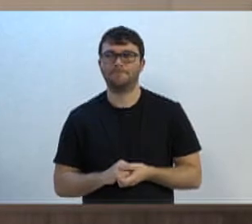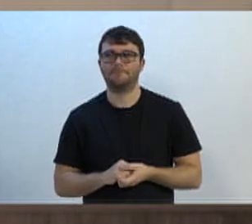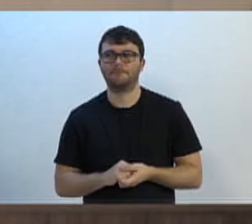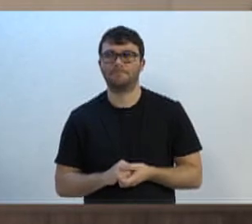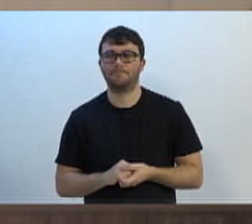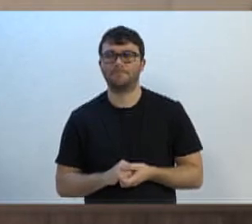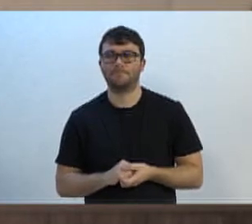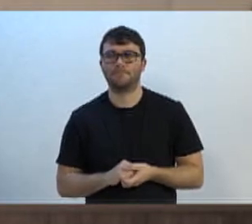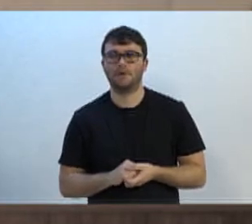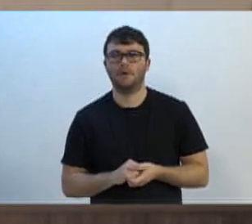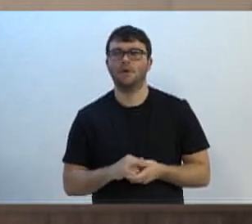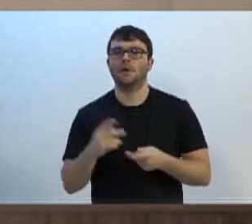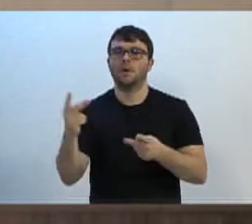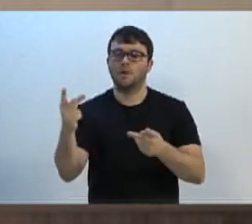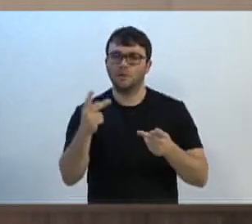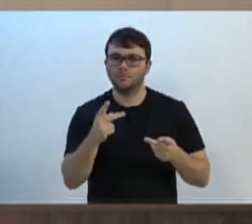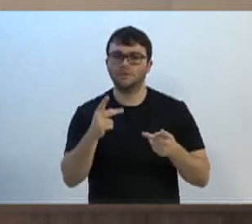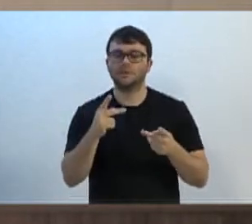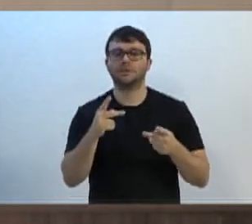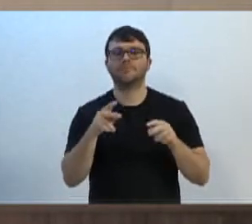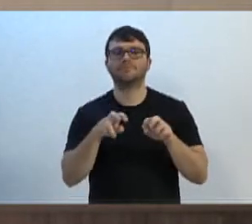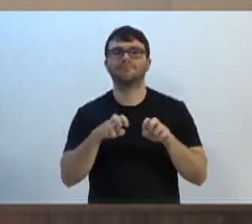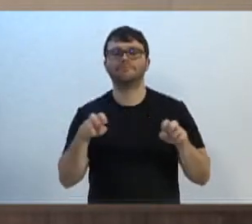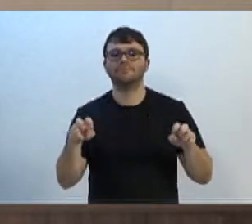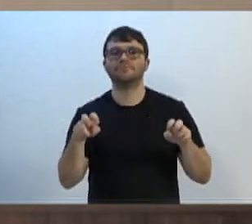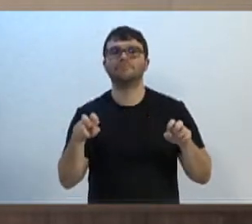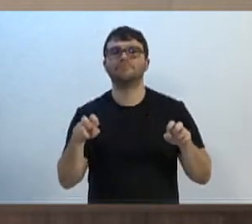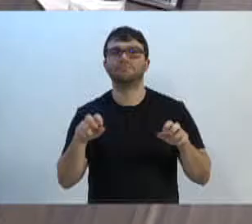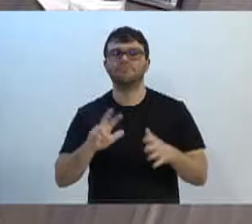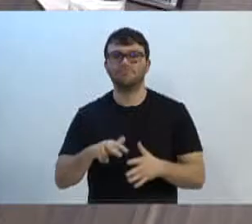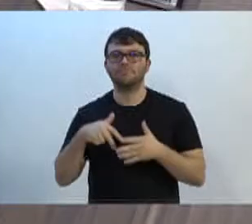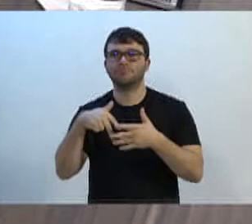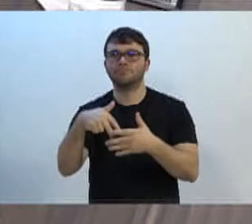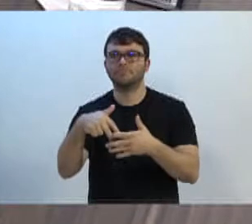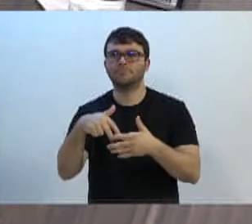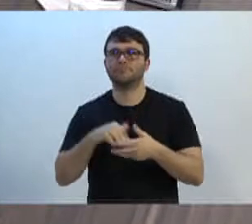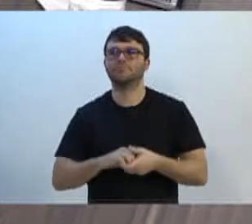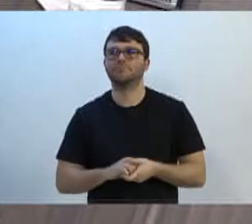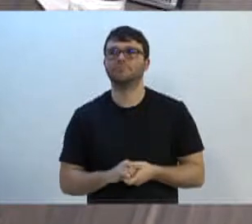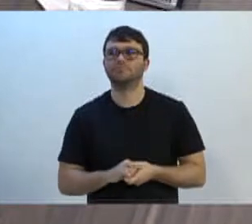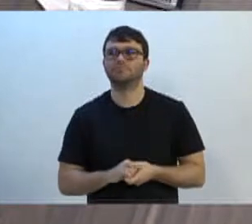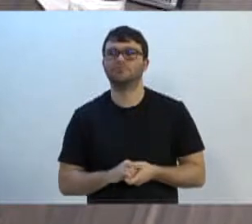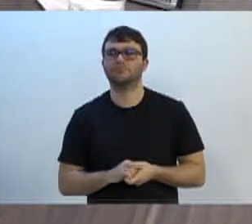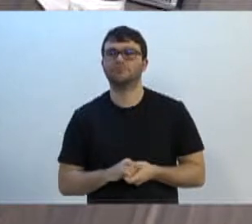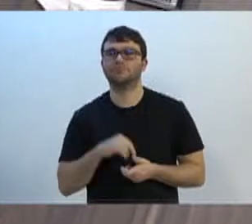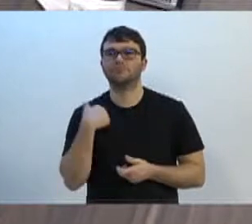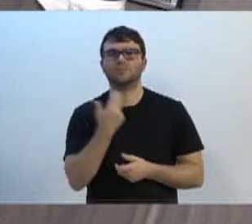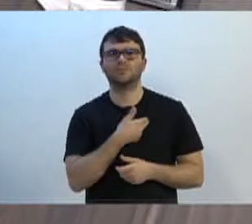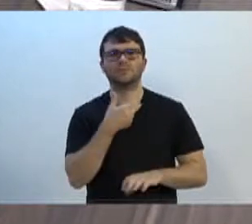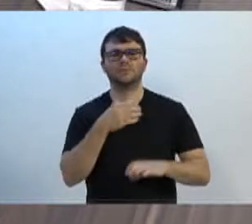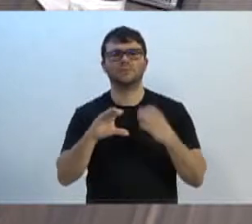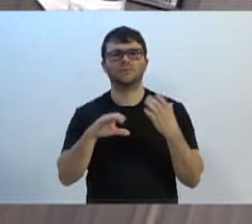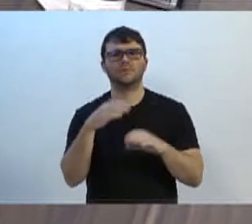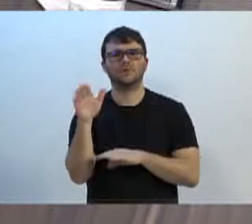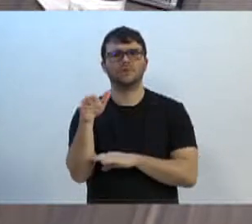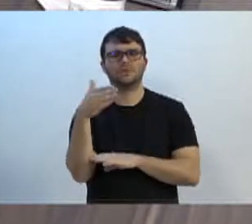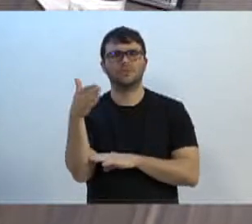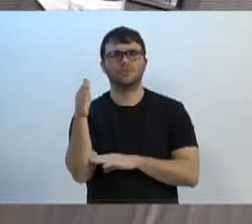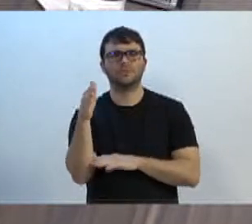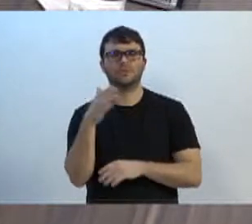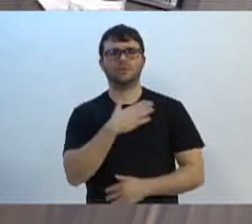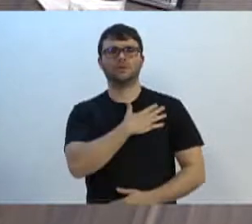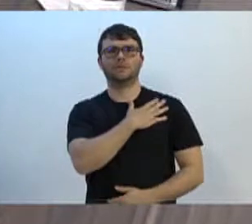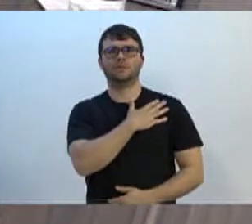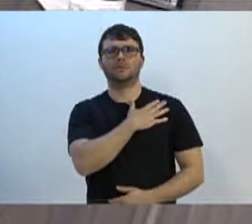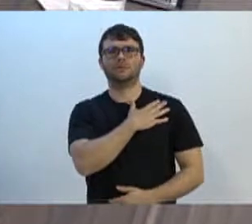convidamos para fazer parte da bancada enfim pronunciamento nós não temos que cantar o hino ou não né